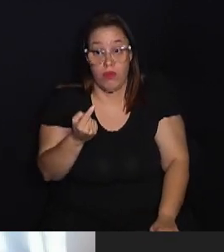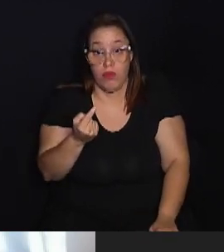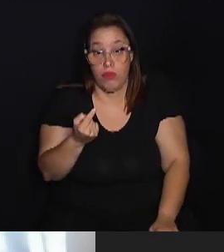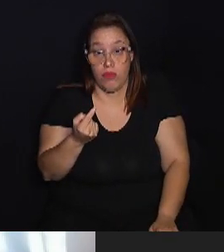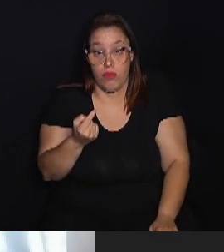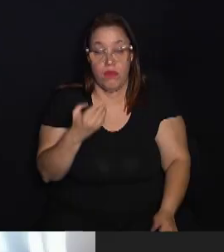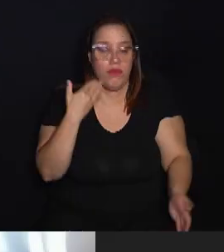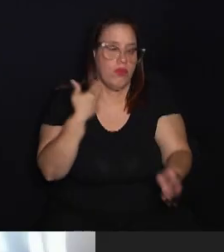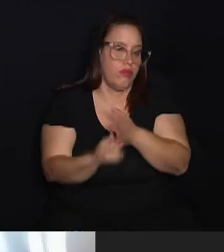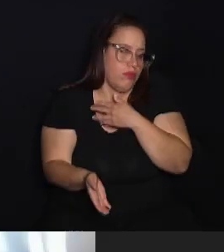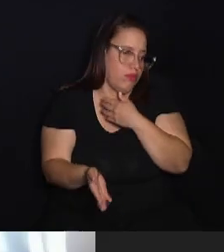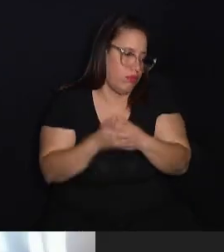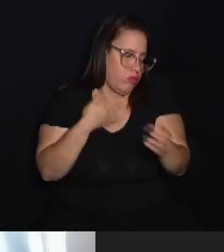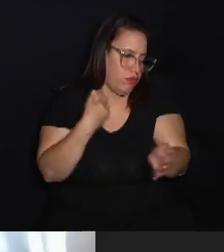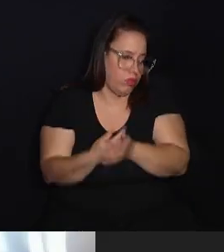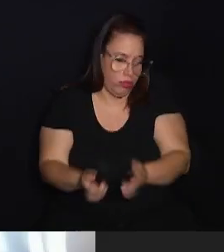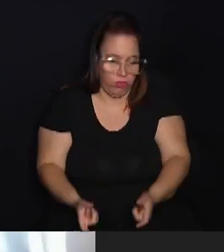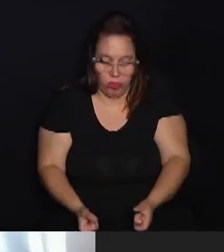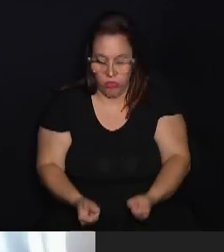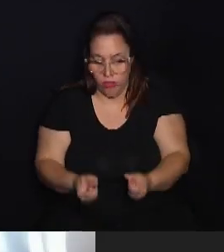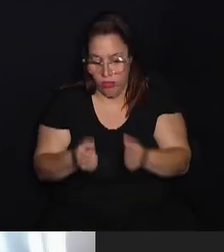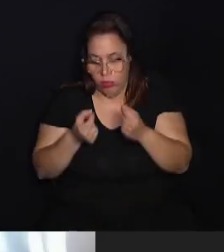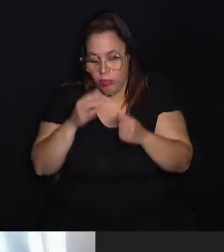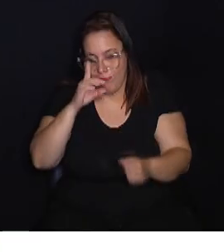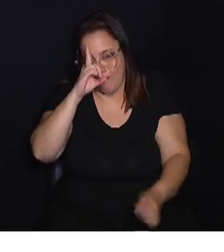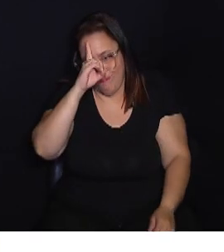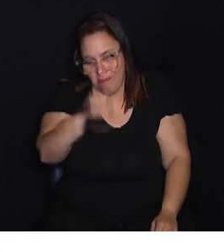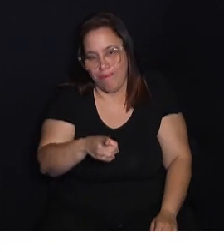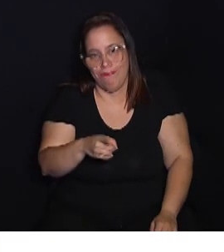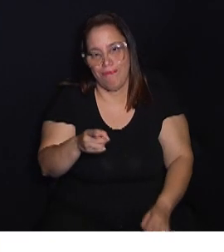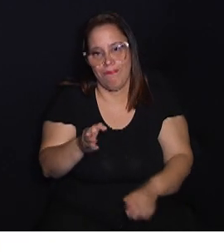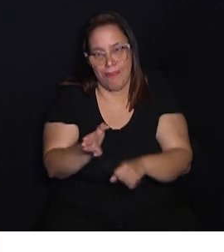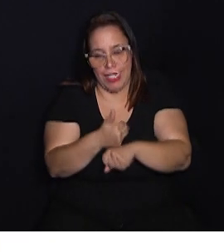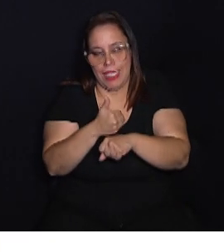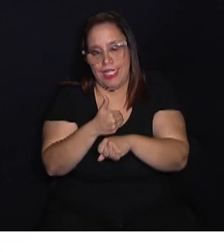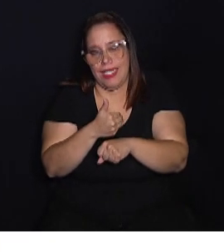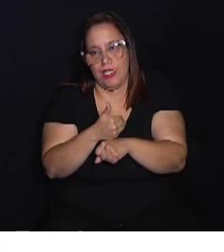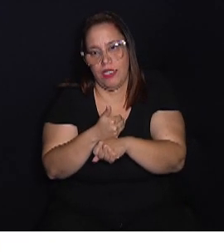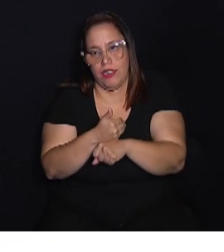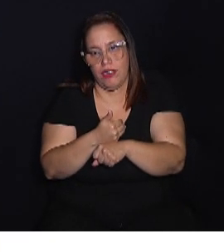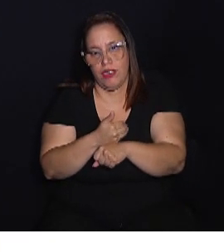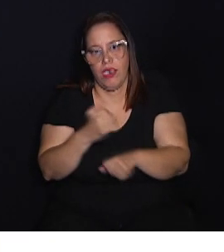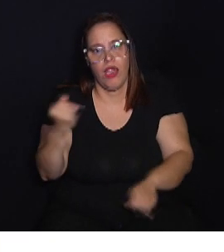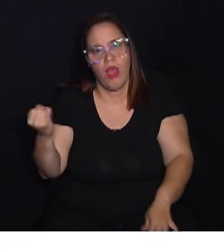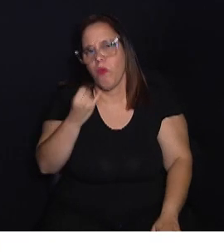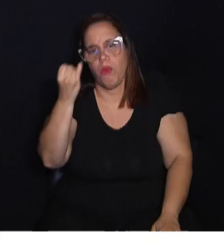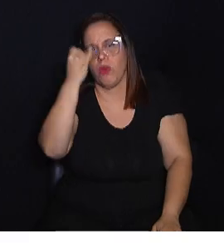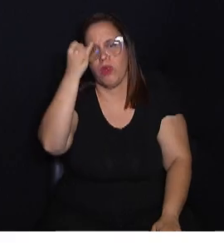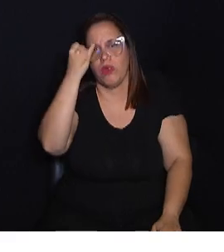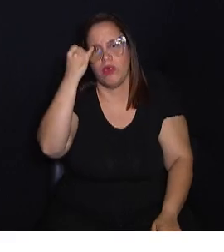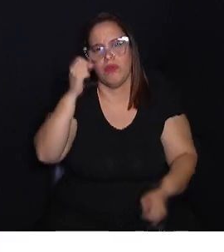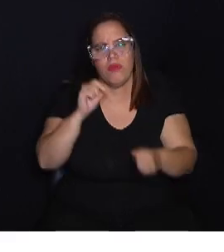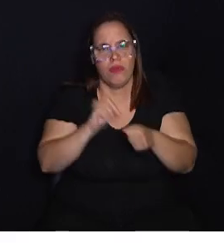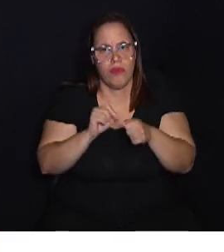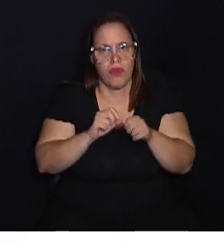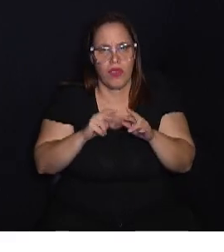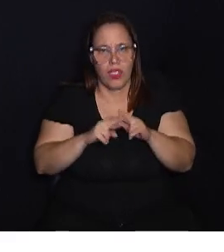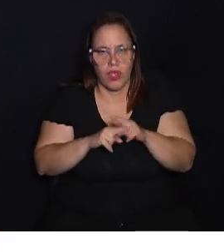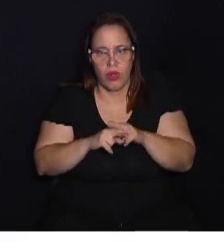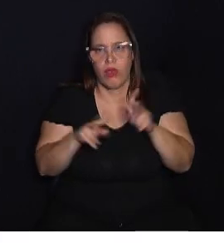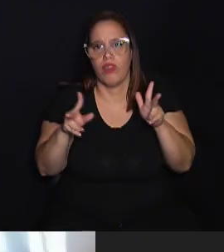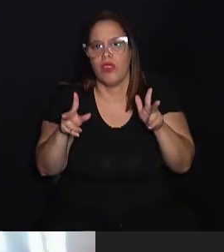para qualquer tipo de câncer, o diagnóstico precoce é muito importante, faz toda a